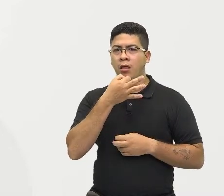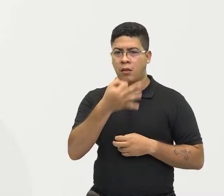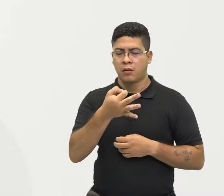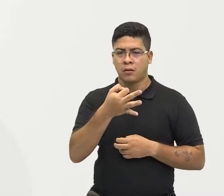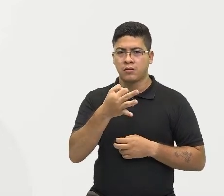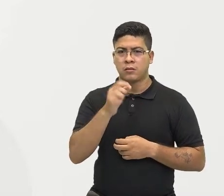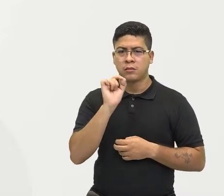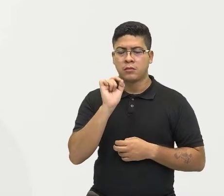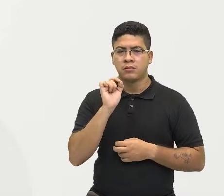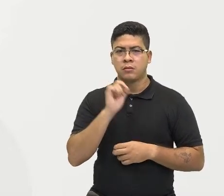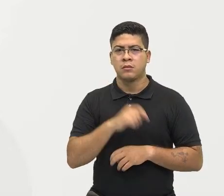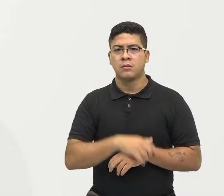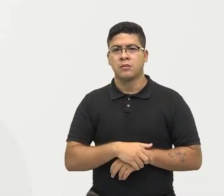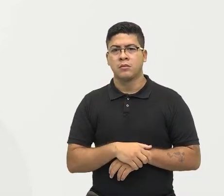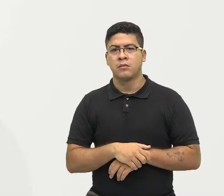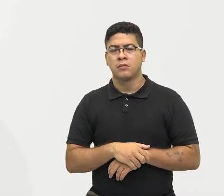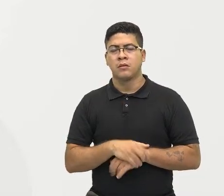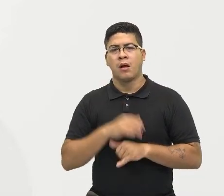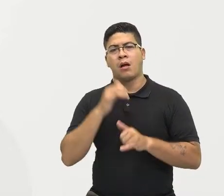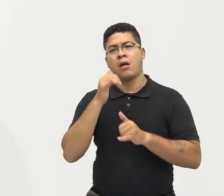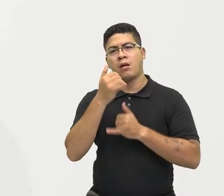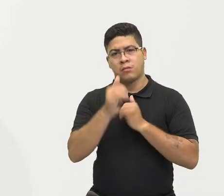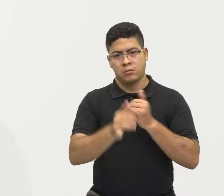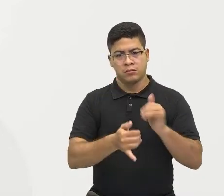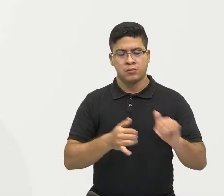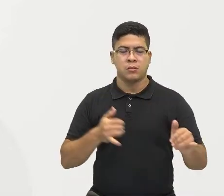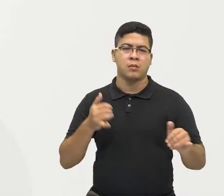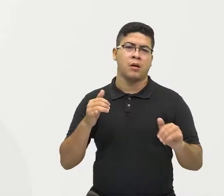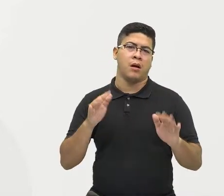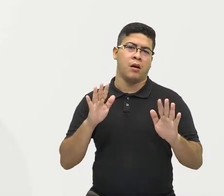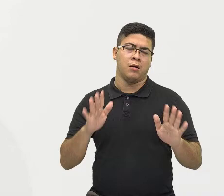que eles falaram energia elétrica,